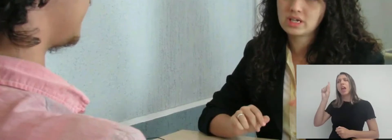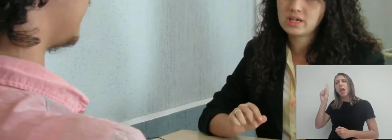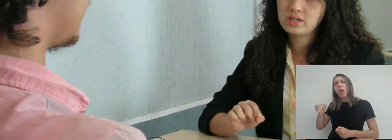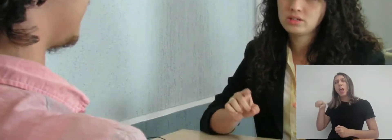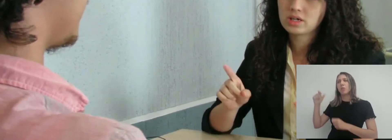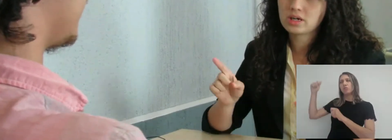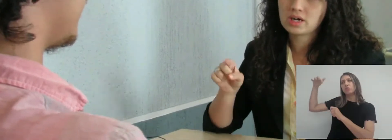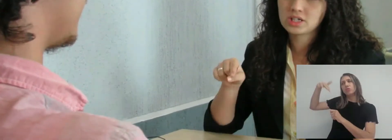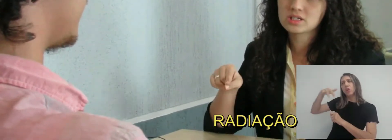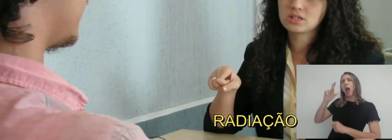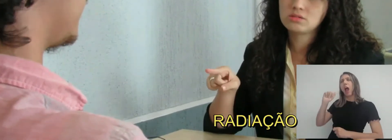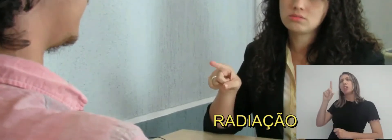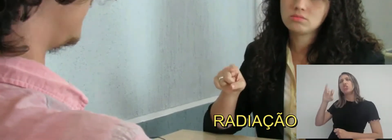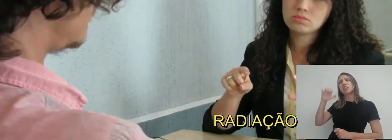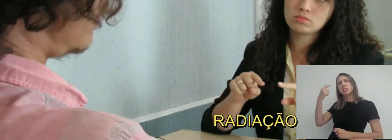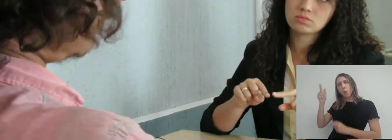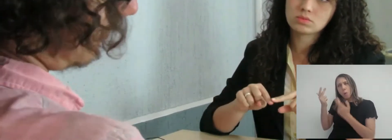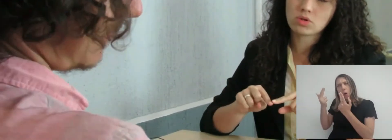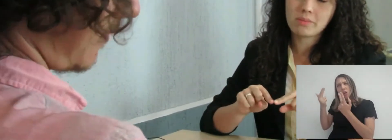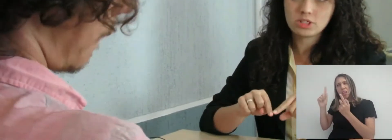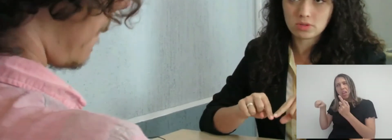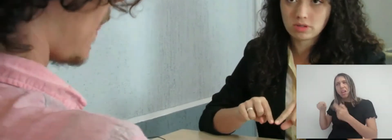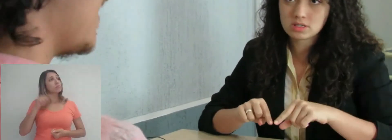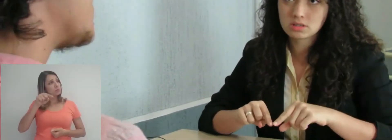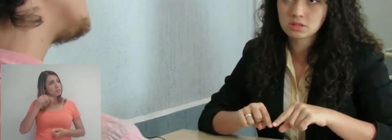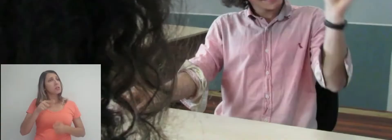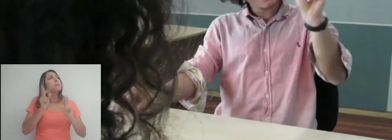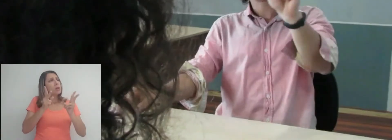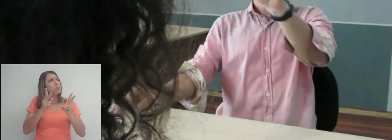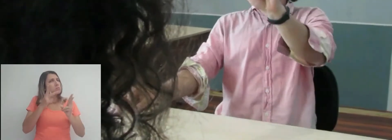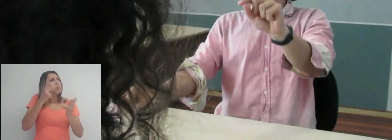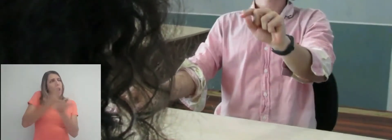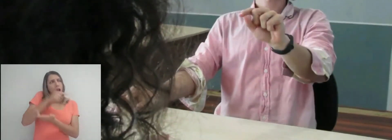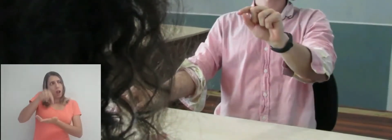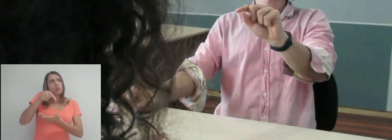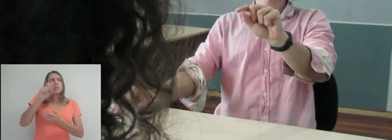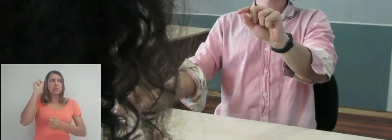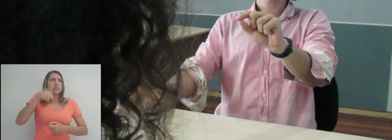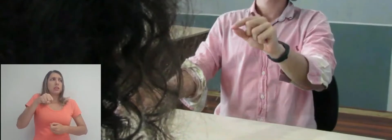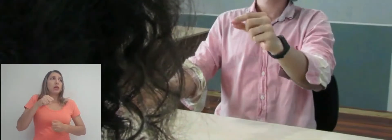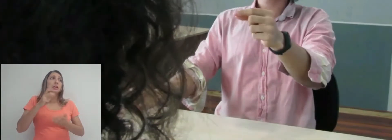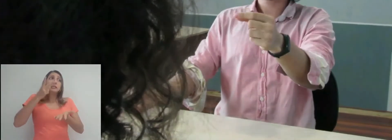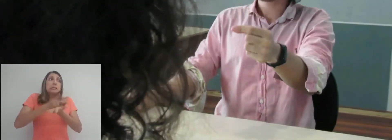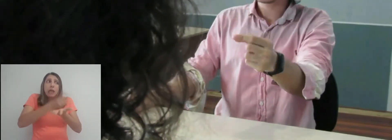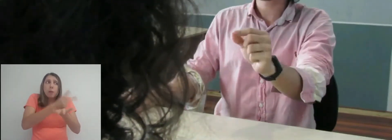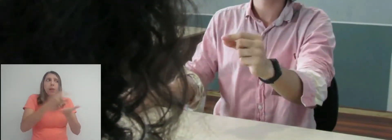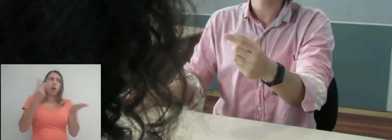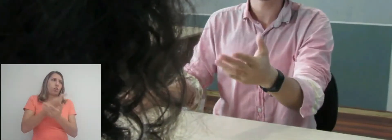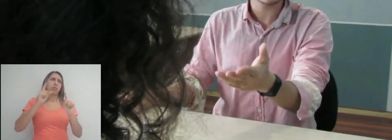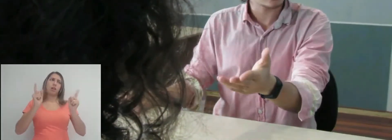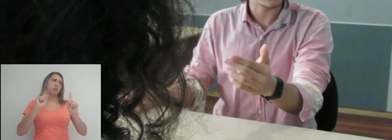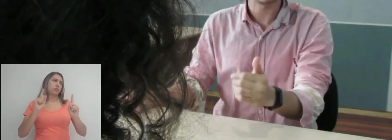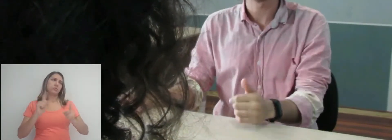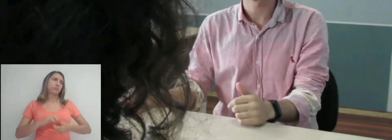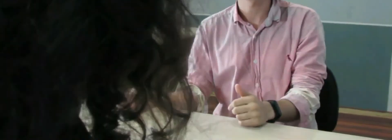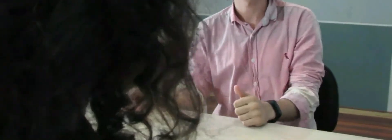que você e a radiação são a mesma coisa? E nesse caso, sim. Mas nem